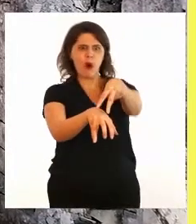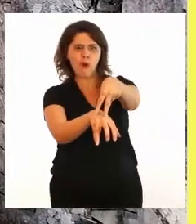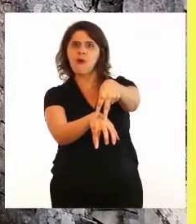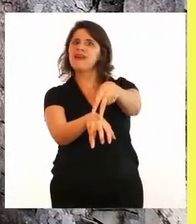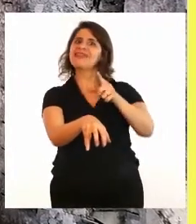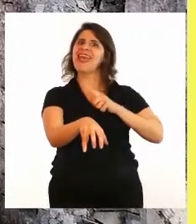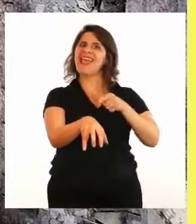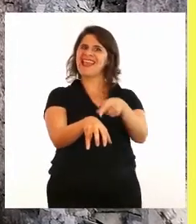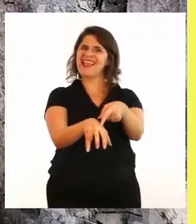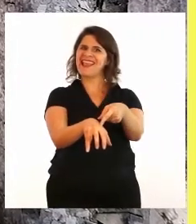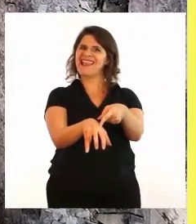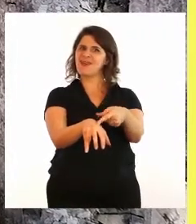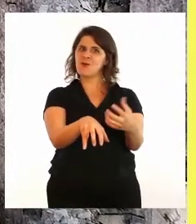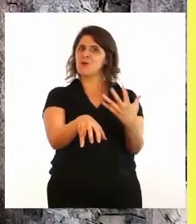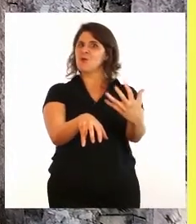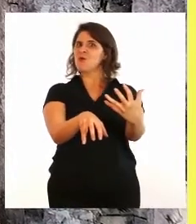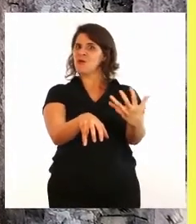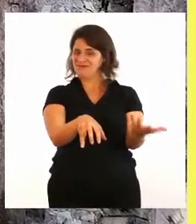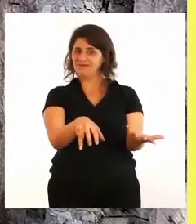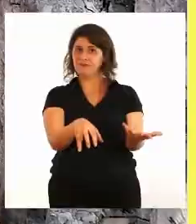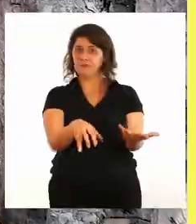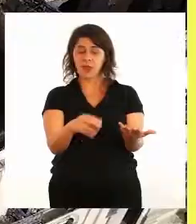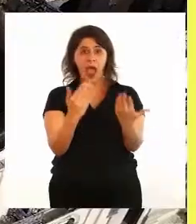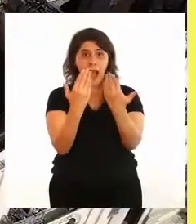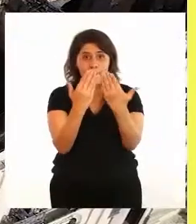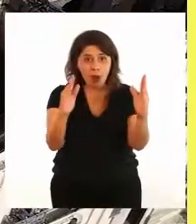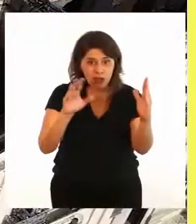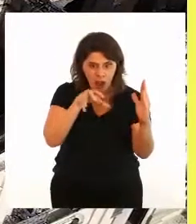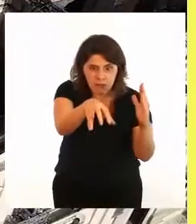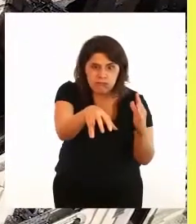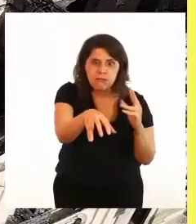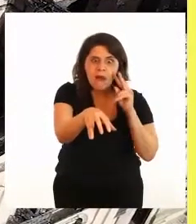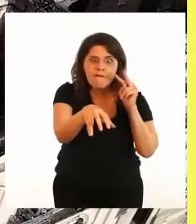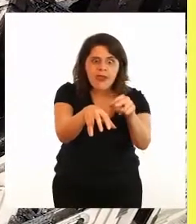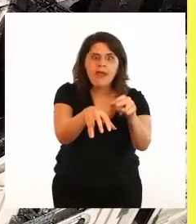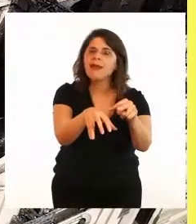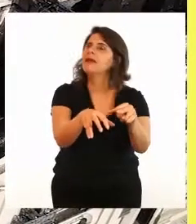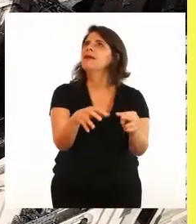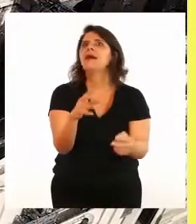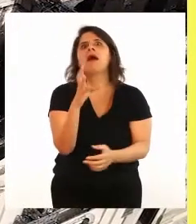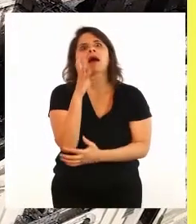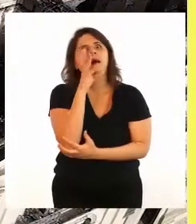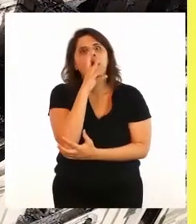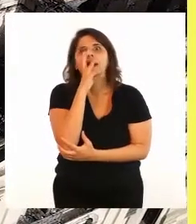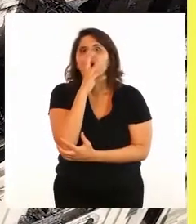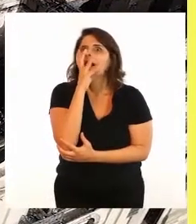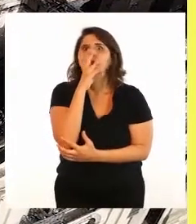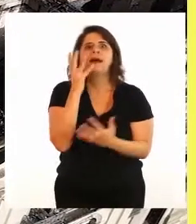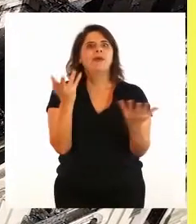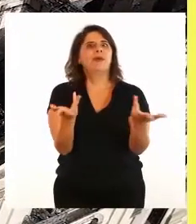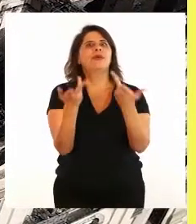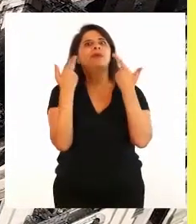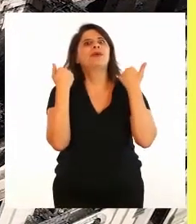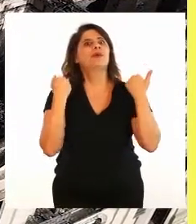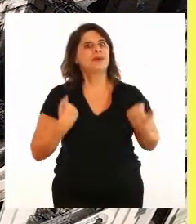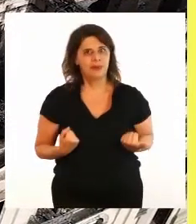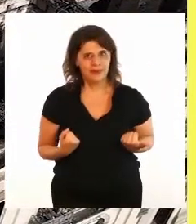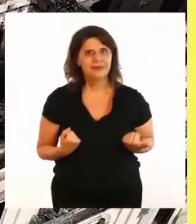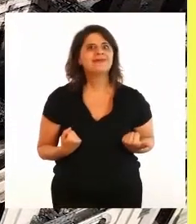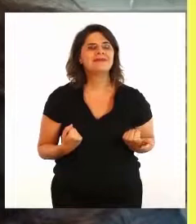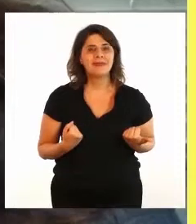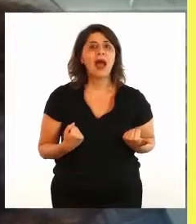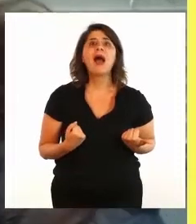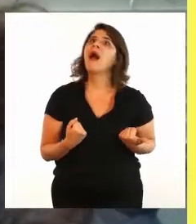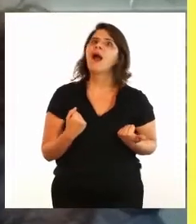Foi algo muito encantador quando abriu a porta e ele estava lá. E daí já surgiu que outras coisas poderiam